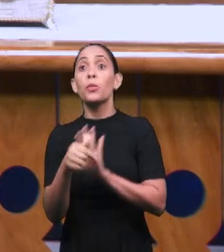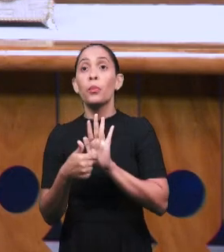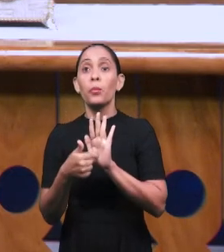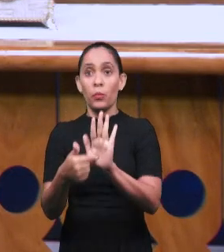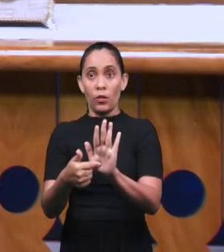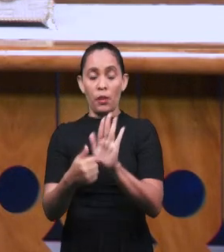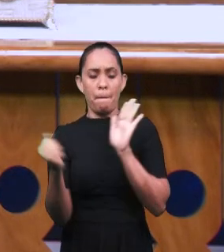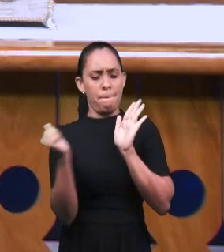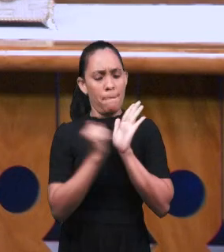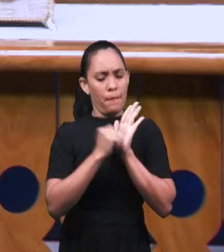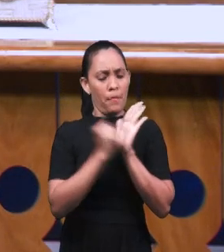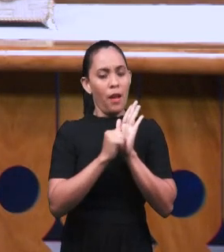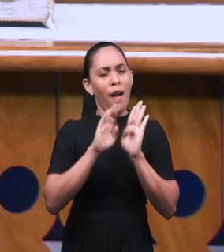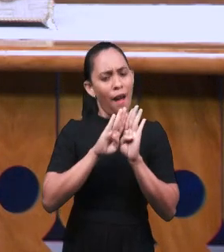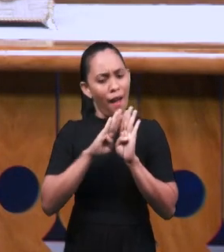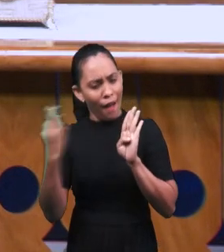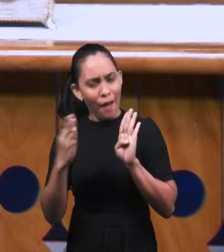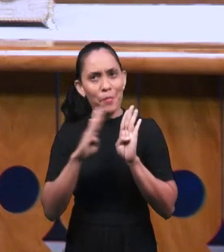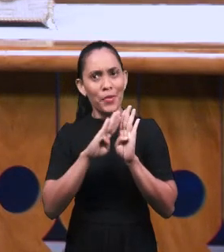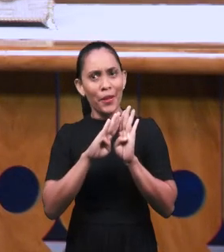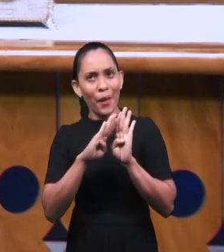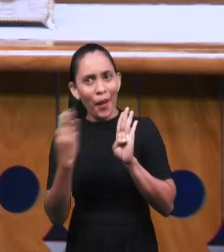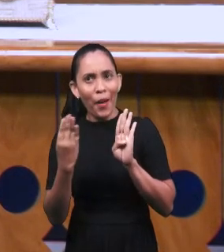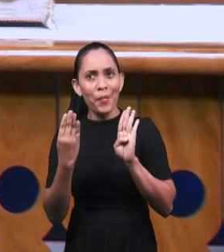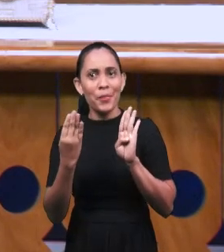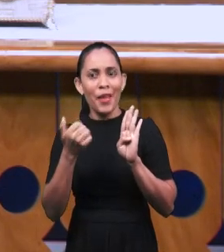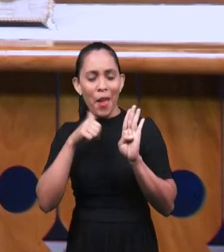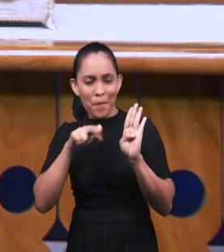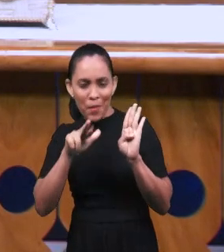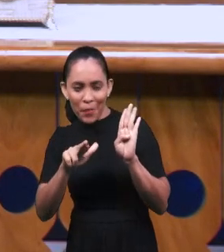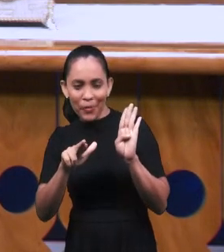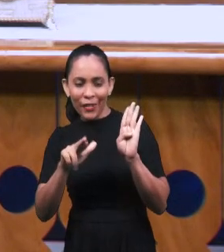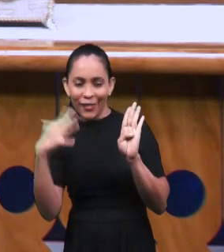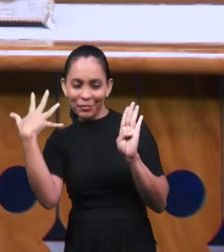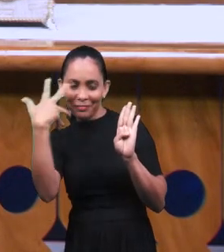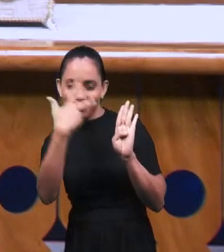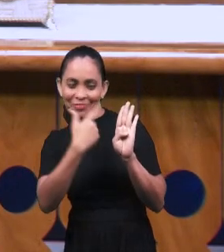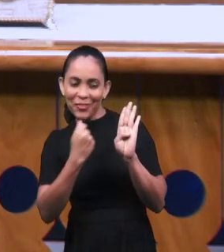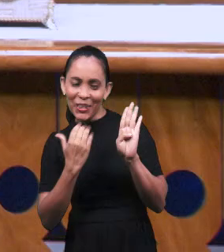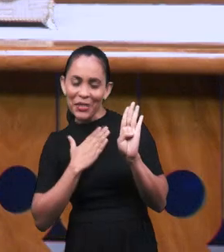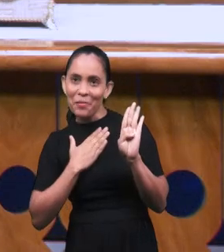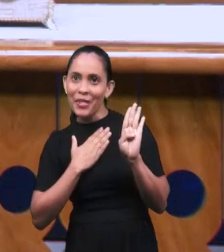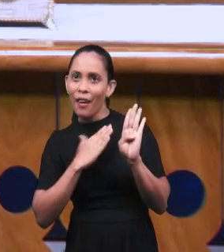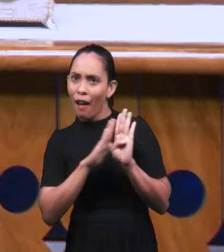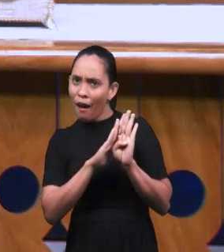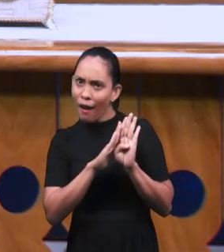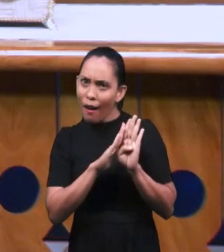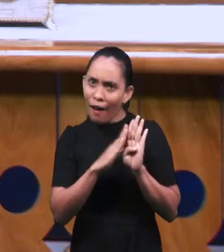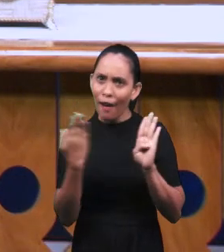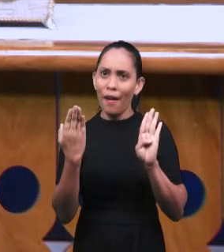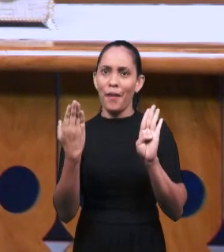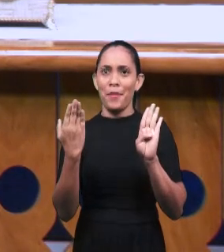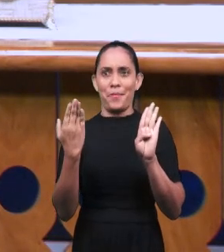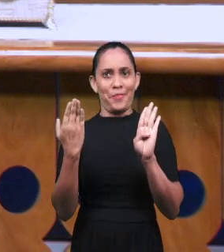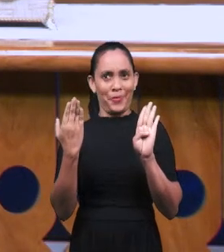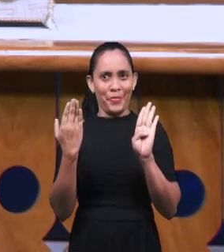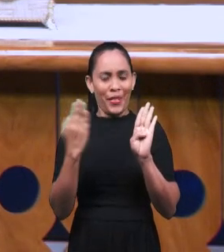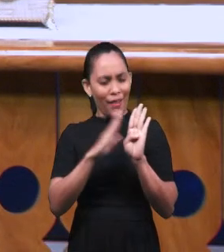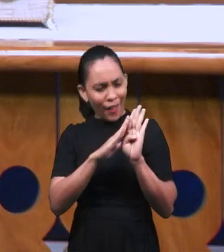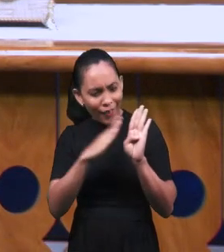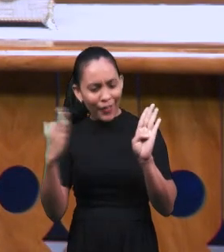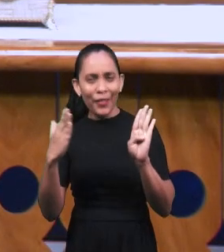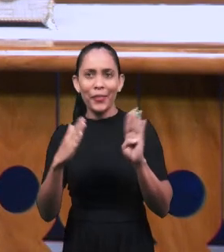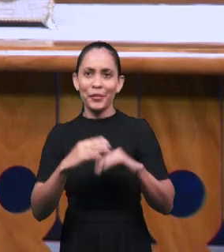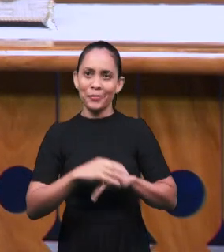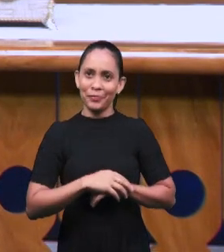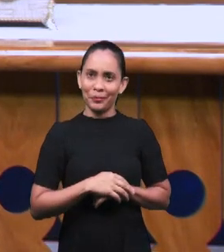Abre-me, irmã minha, formosa minha, porque a minha cabeça está cheia do orvalho